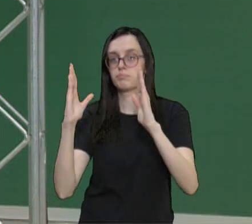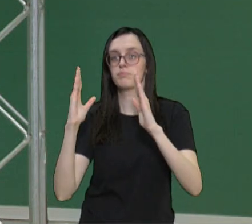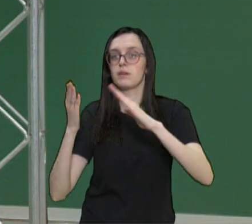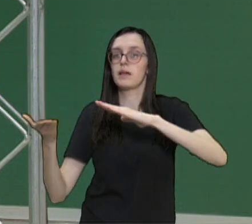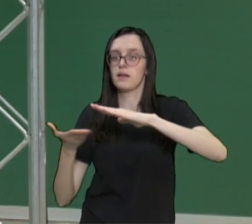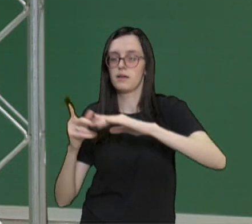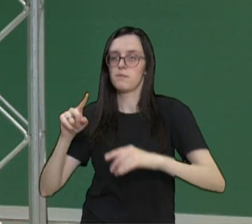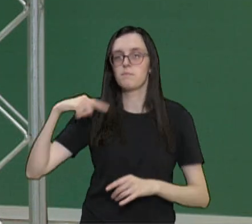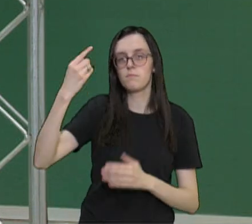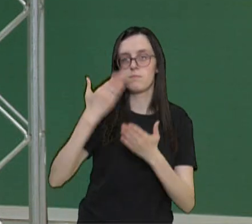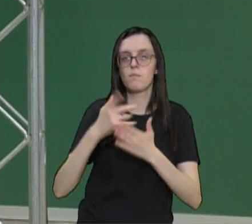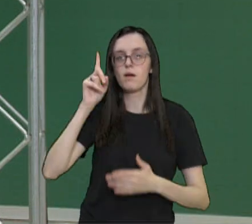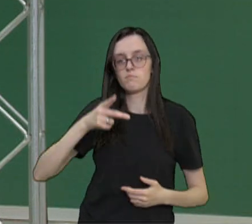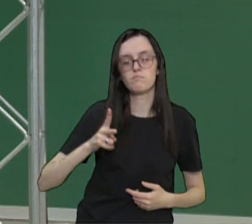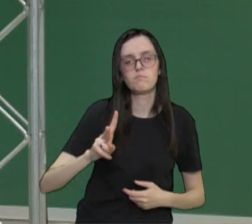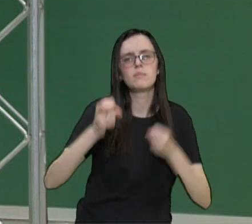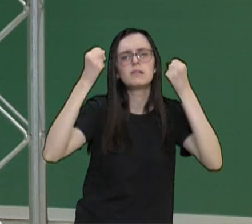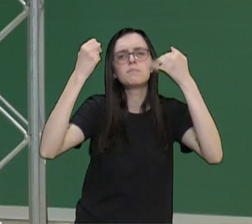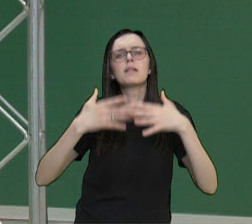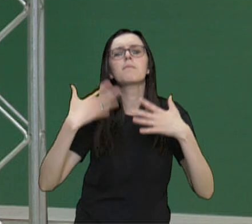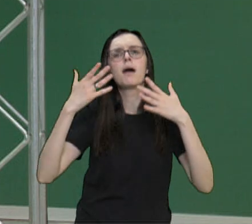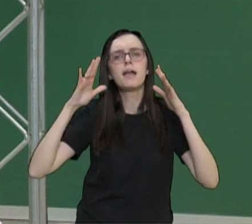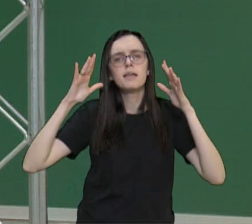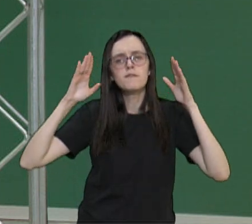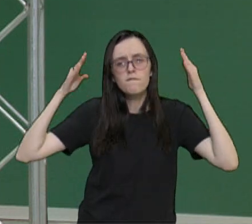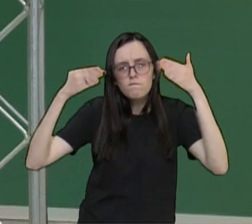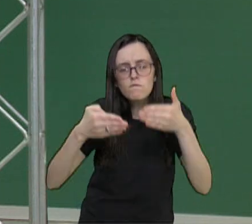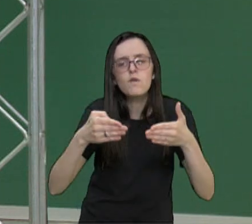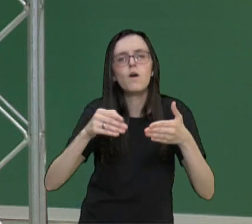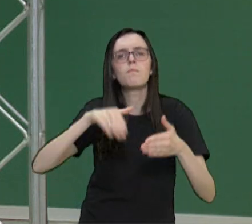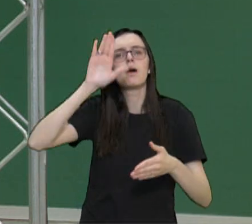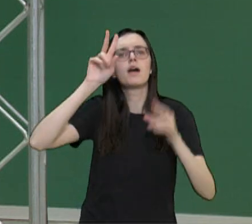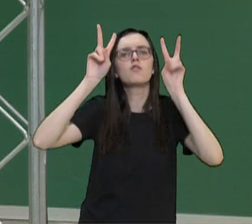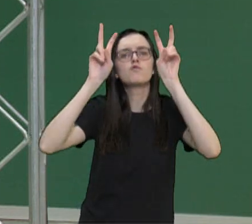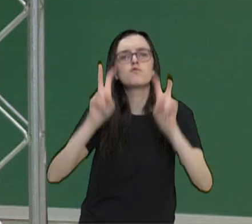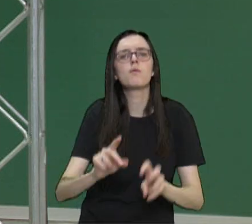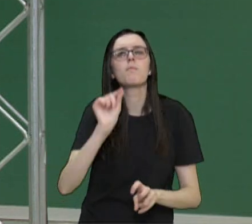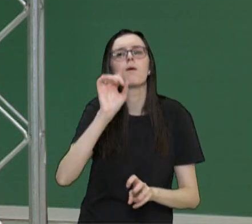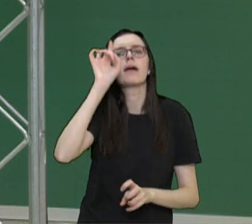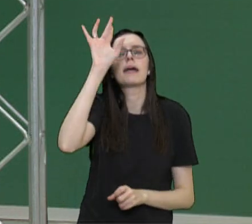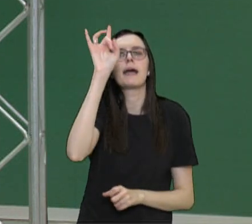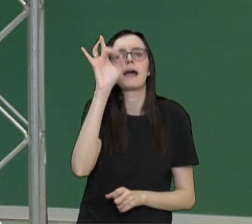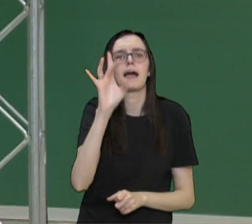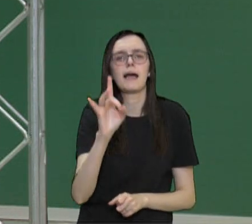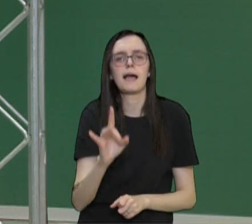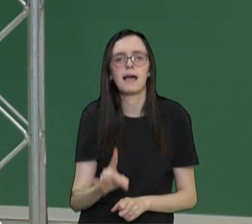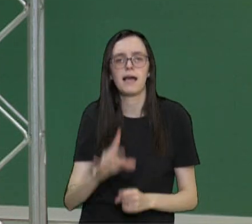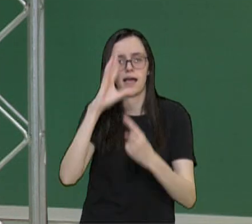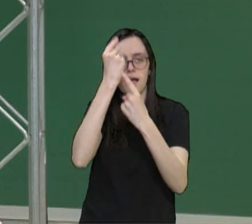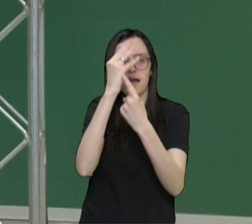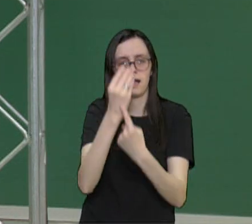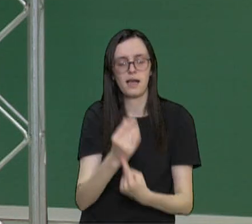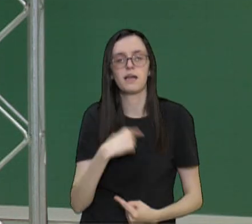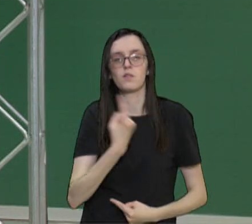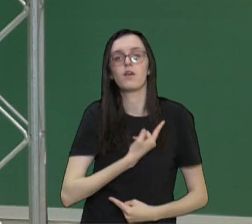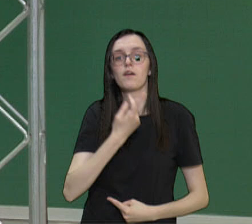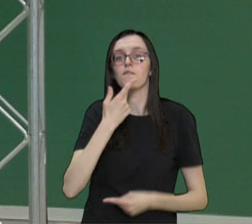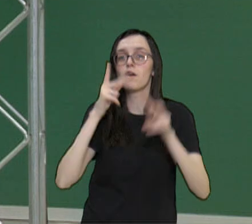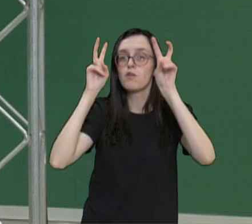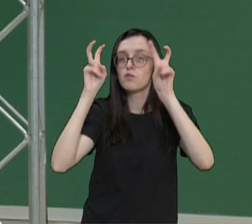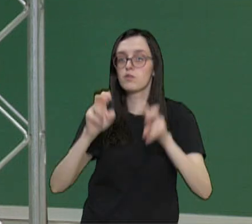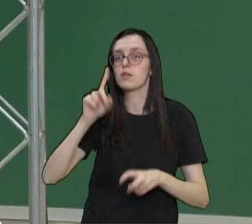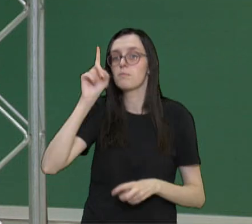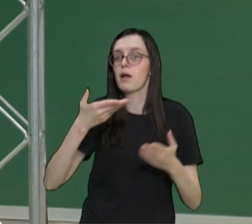dá a sequência especificando um pouquinho mais, a gente vai falar um pouquinho mais especificado de cada uma dessas artes. Então a gente vai começar a falar